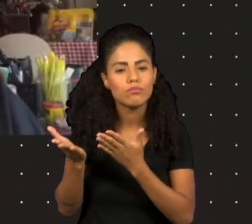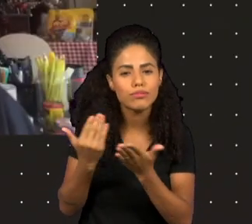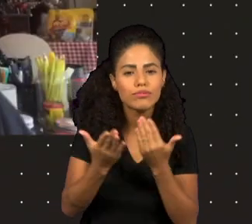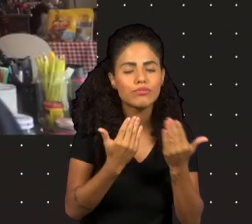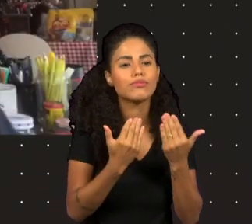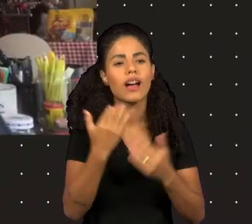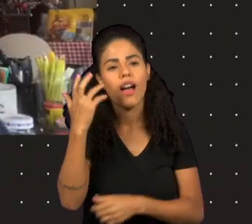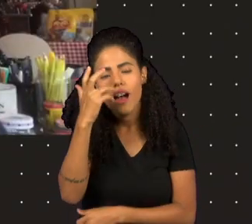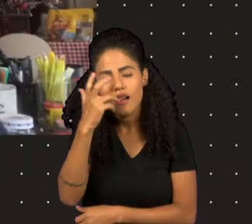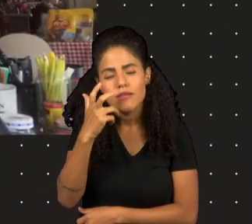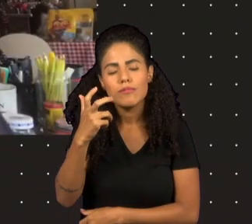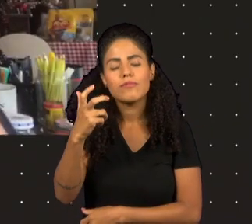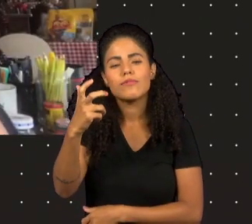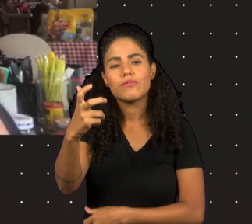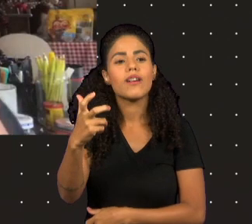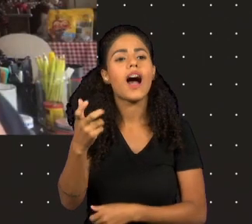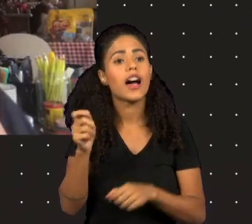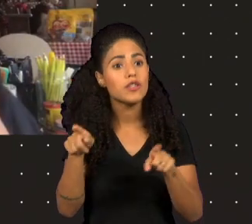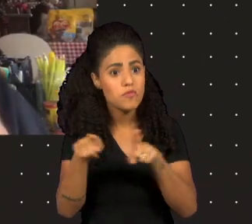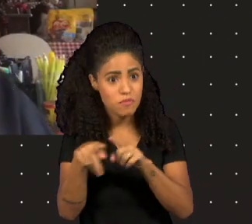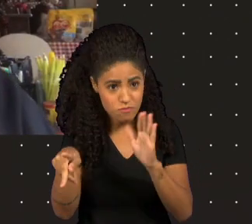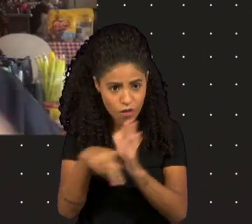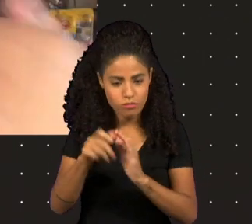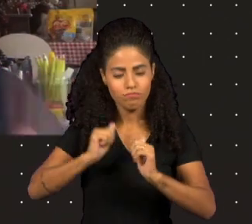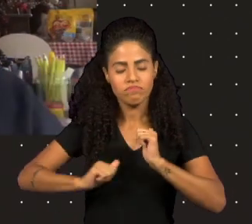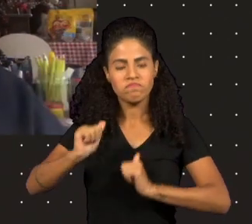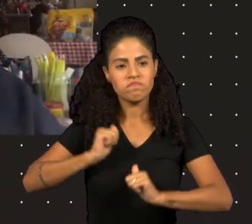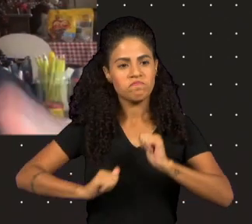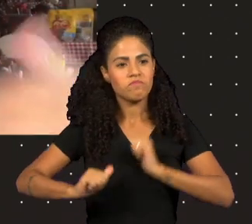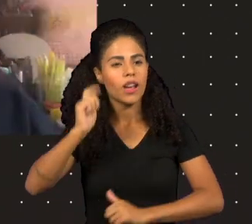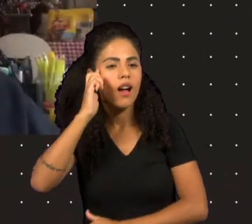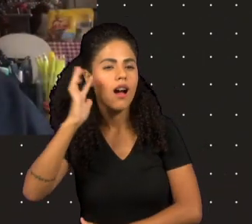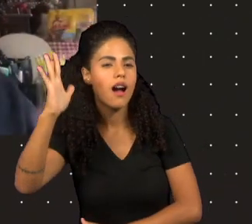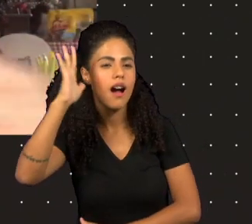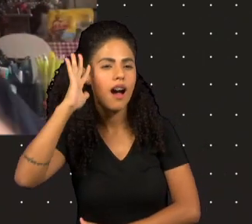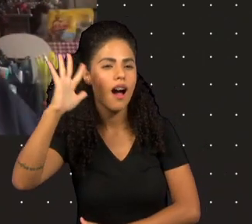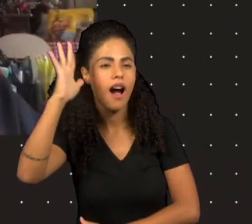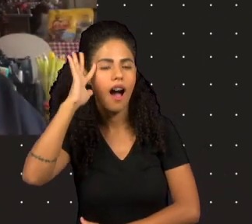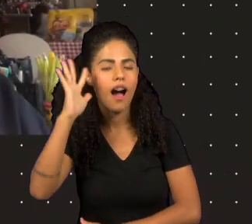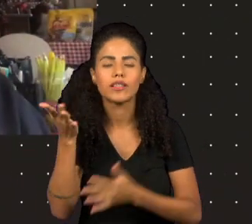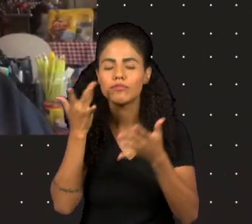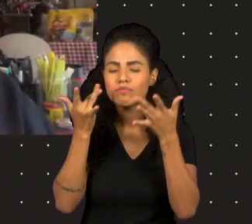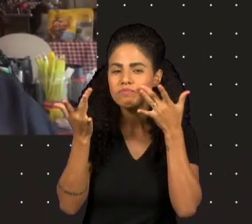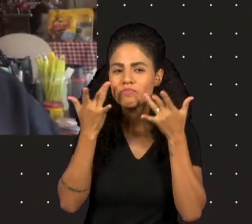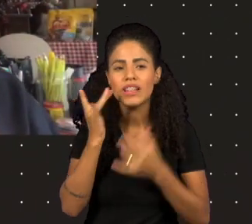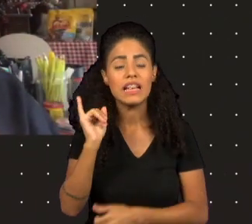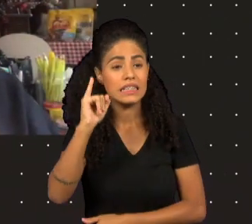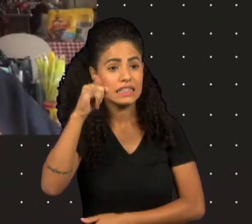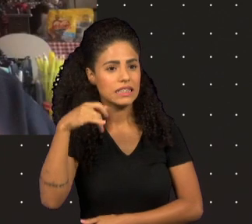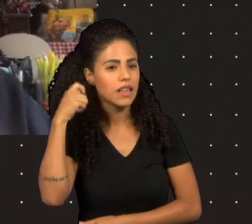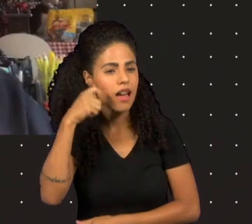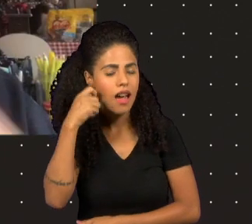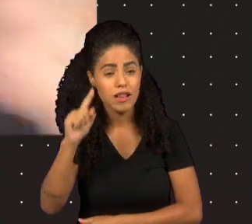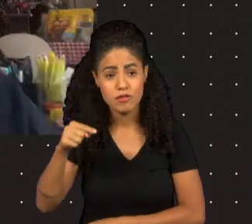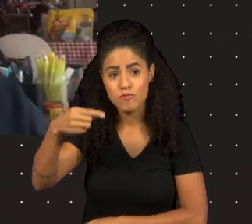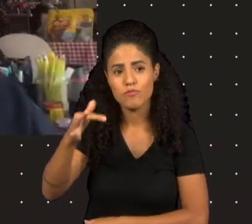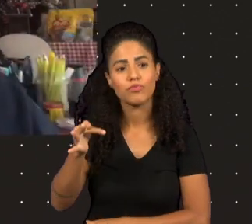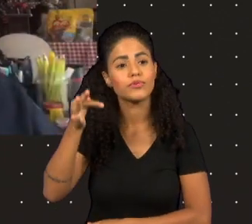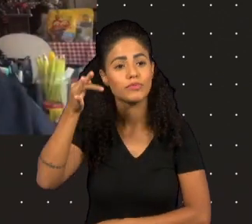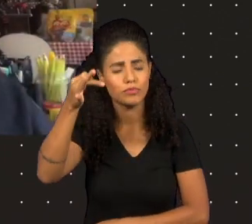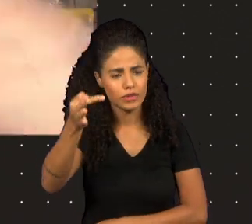jovem artista estaria ali escutando e sonhando e ser um artista depois, mais